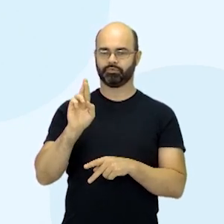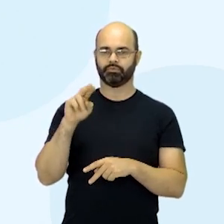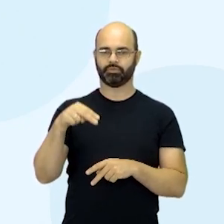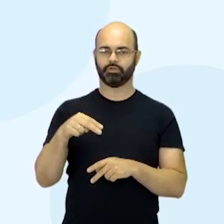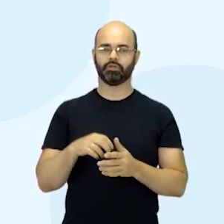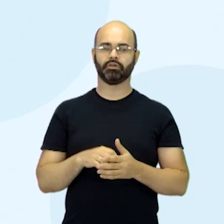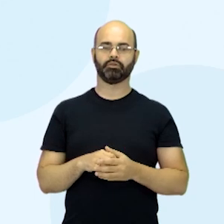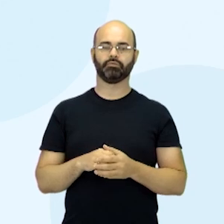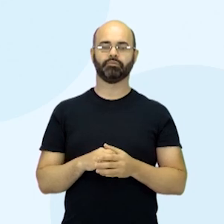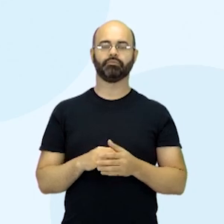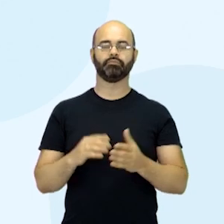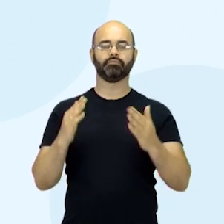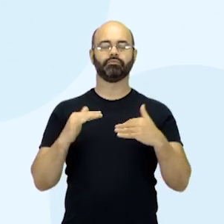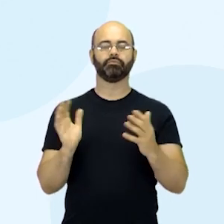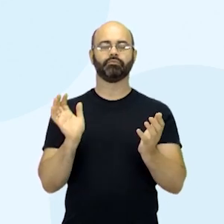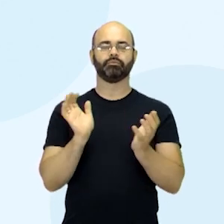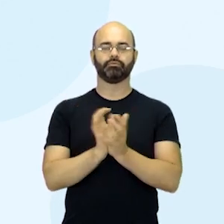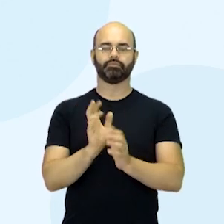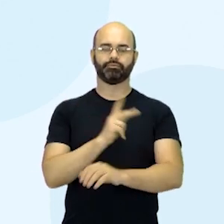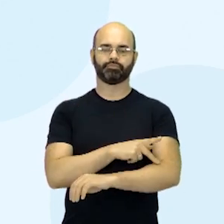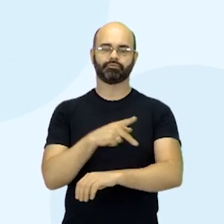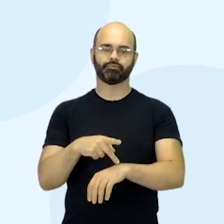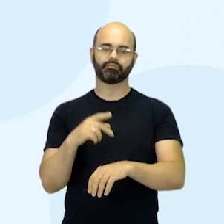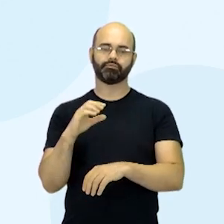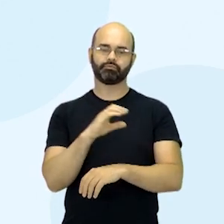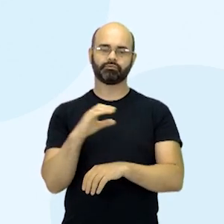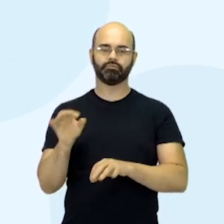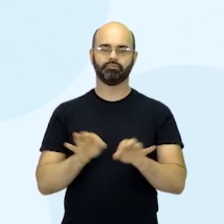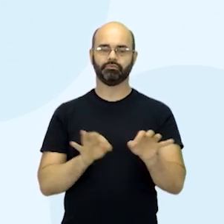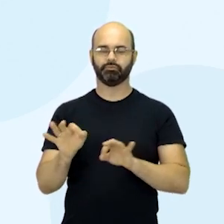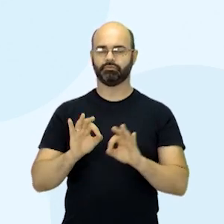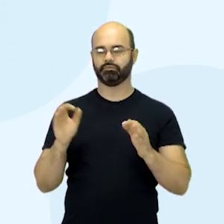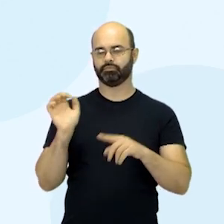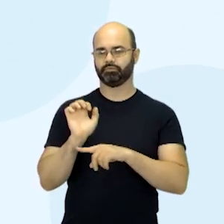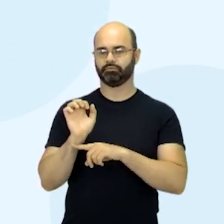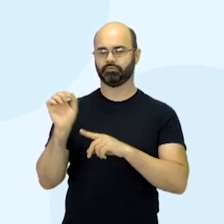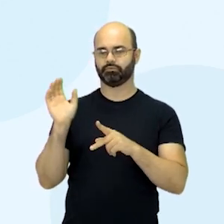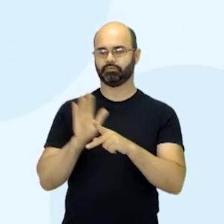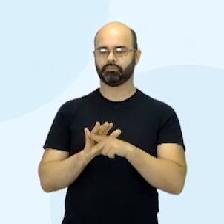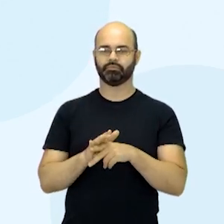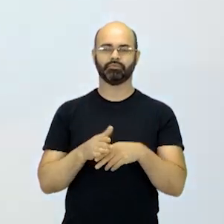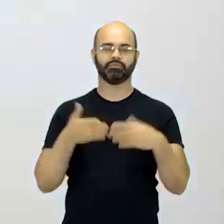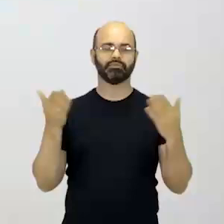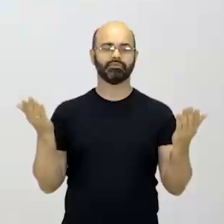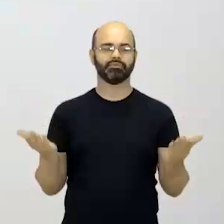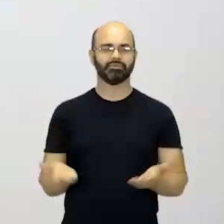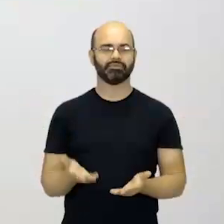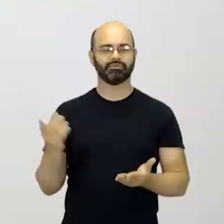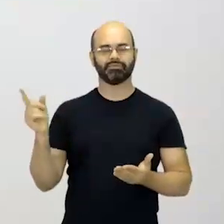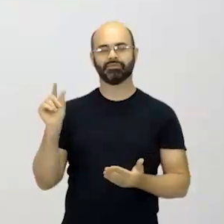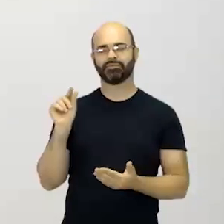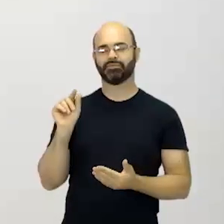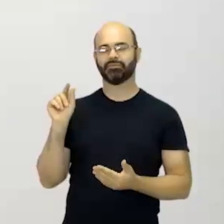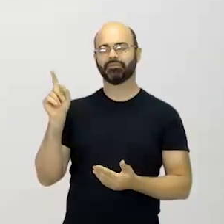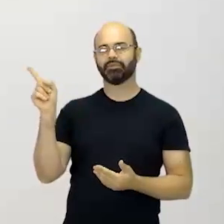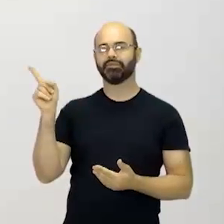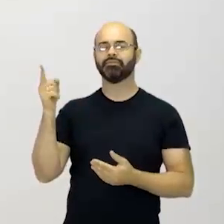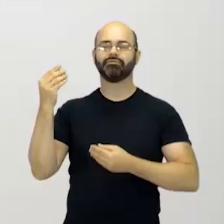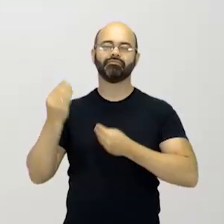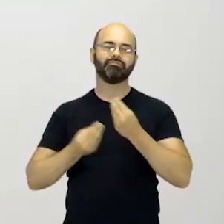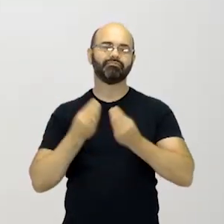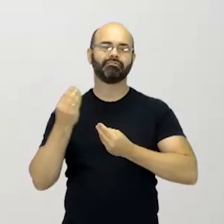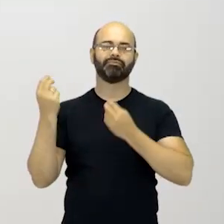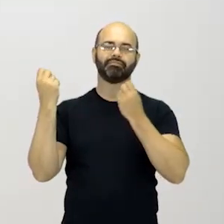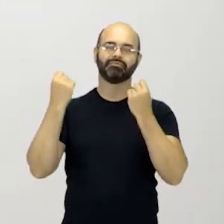Norte, e faz parte aí da equipe pedagógica também do seu estado. E agora eu vou falar para ele, falar um pouquinho mais, comentar